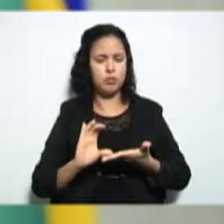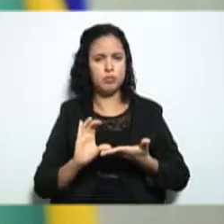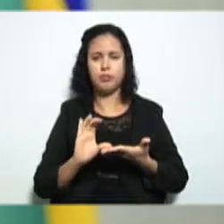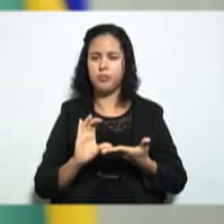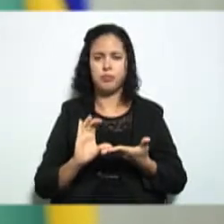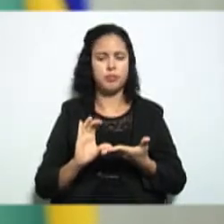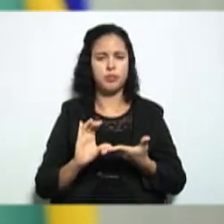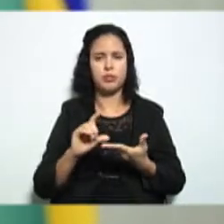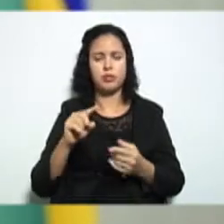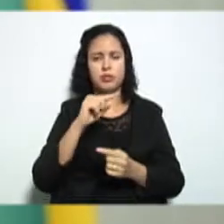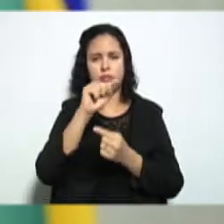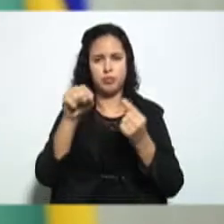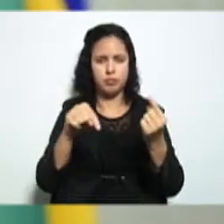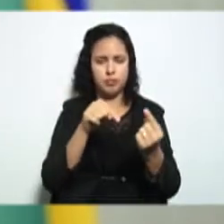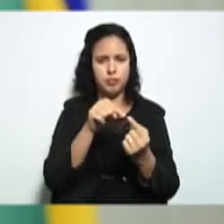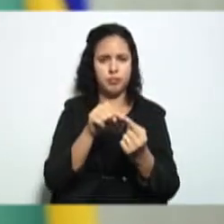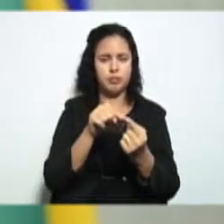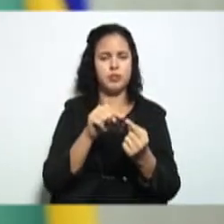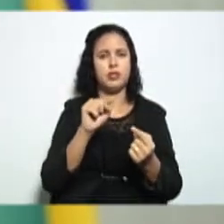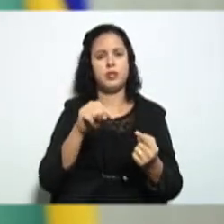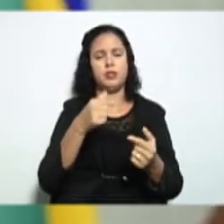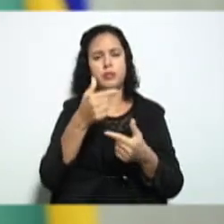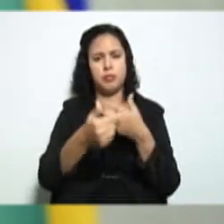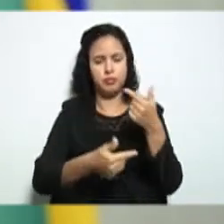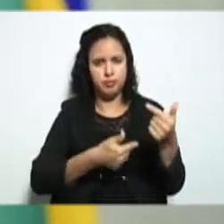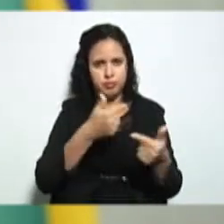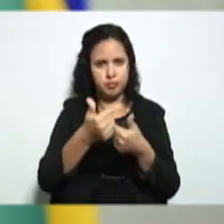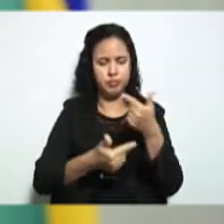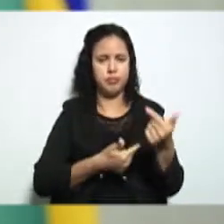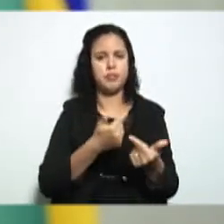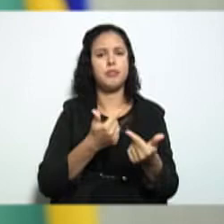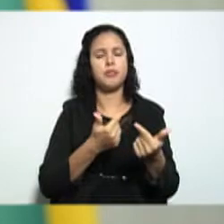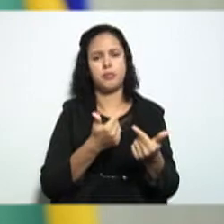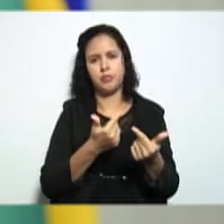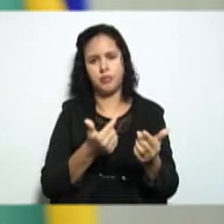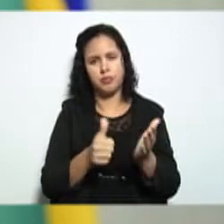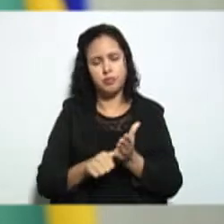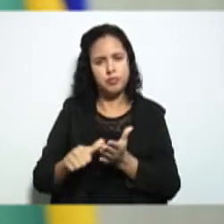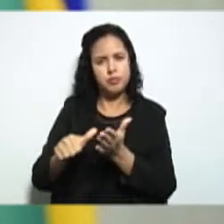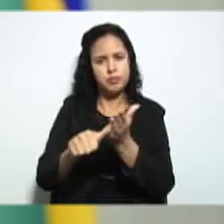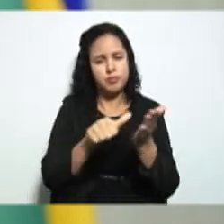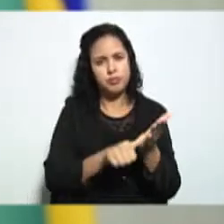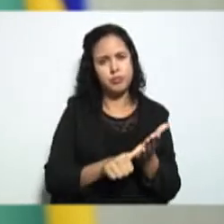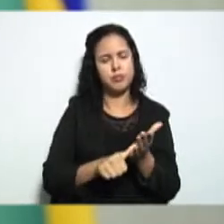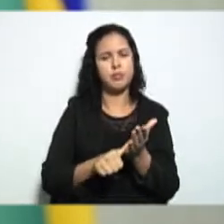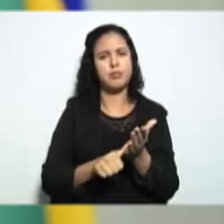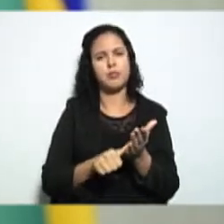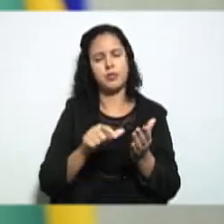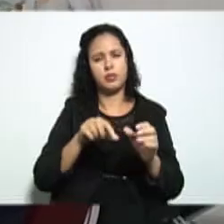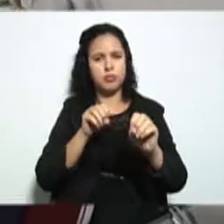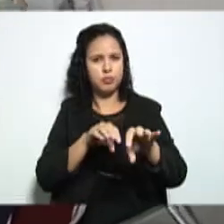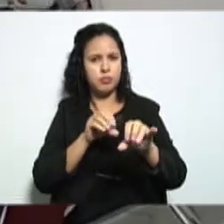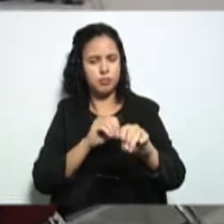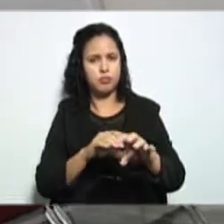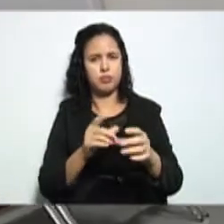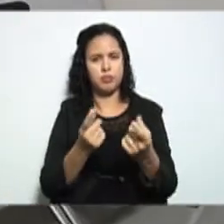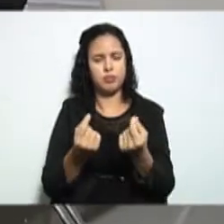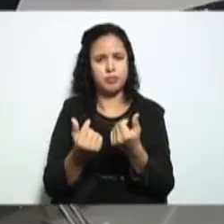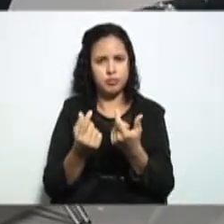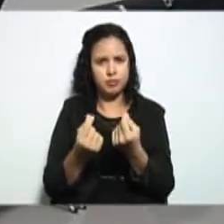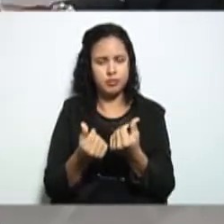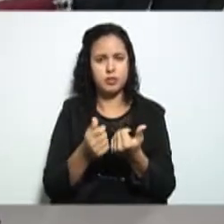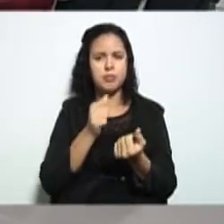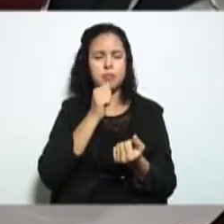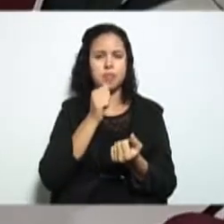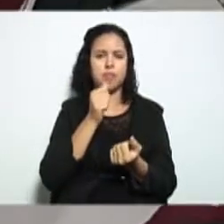Elas têm a finalidade de prestar assistência da parte financeira para os seus cooperados, né, uma educação financeira que a gente não encontra